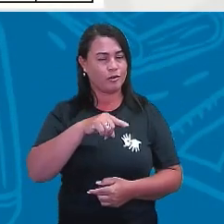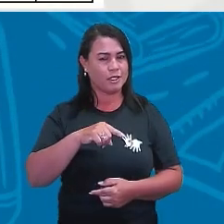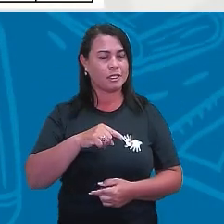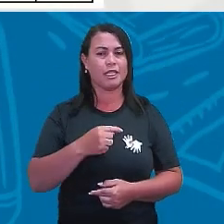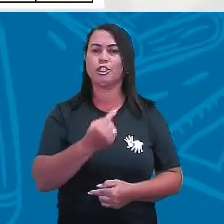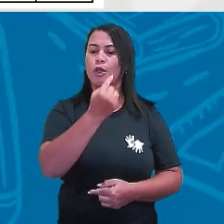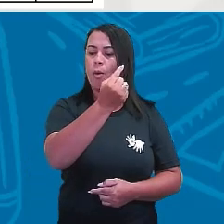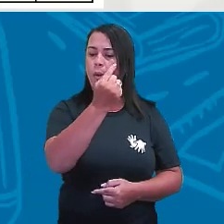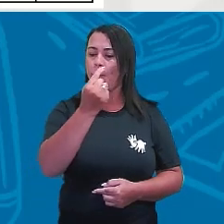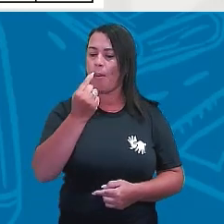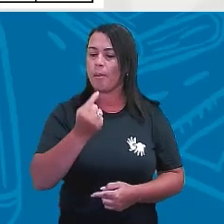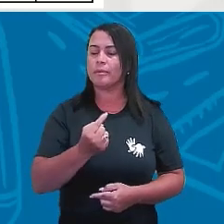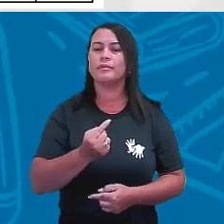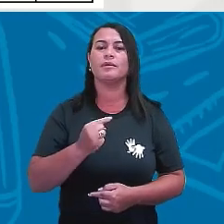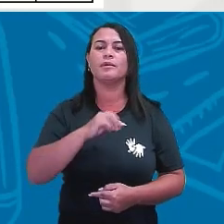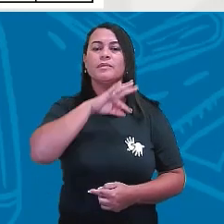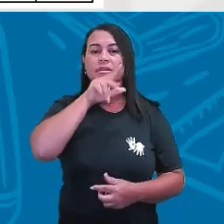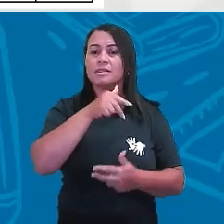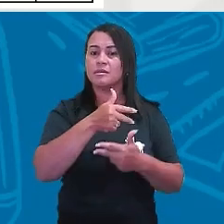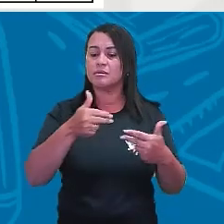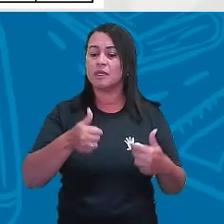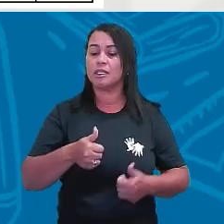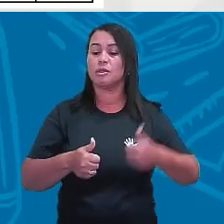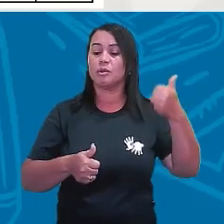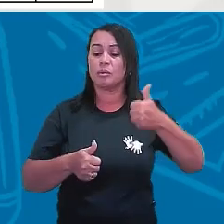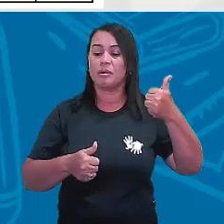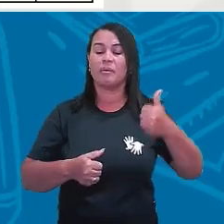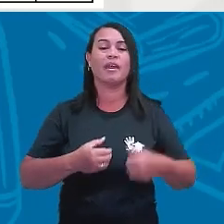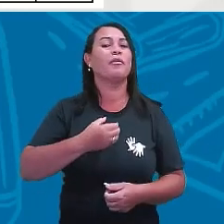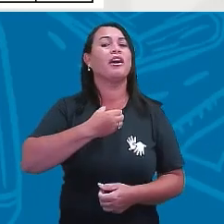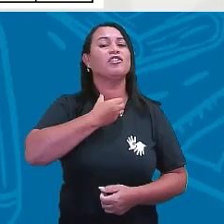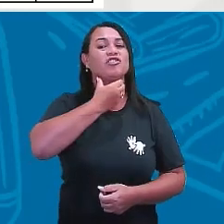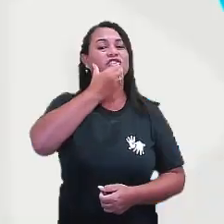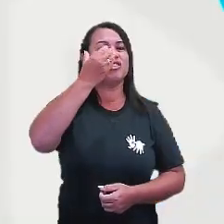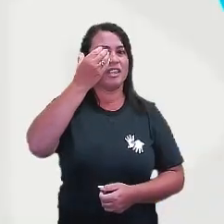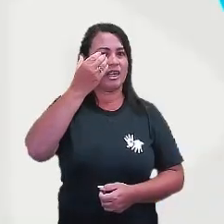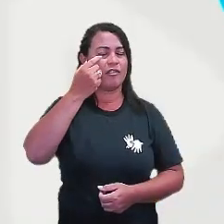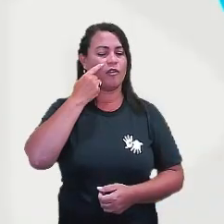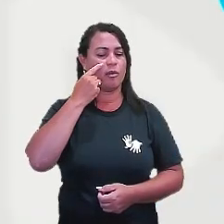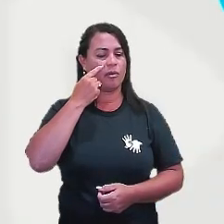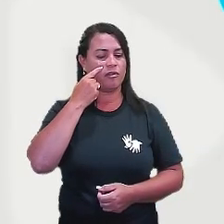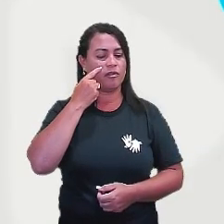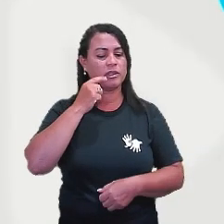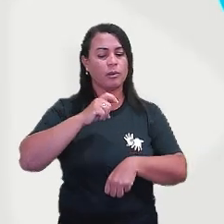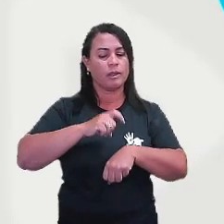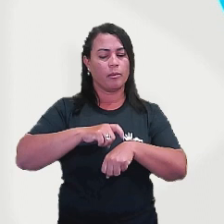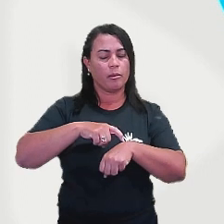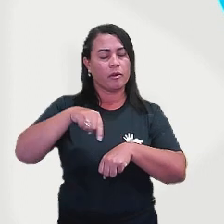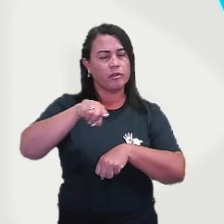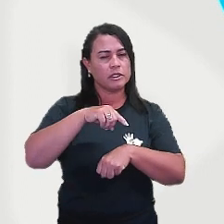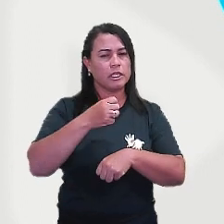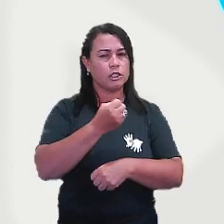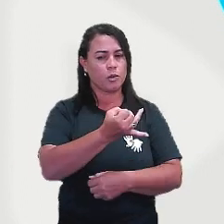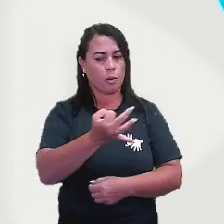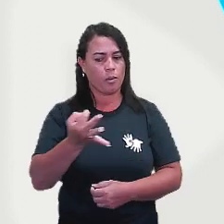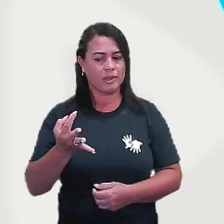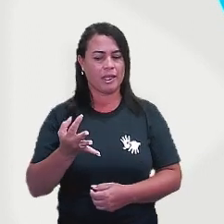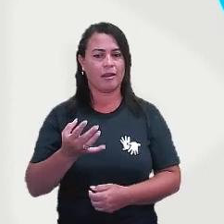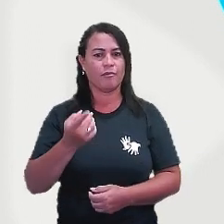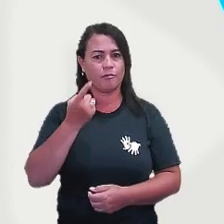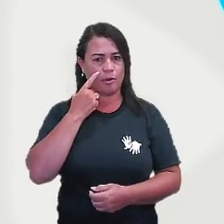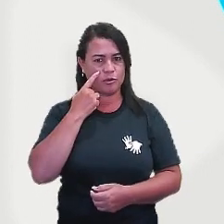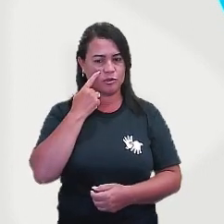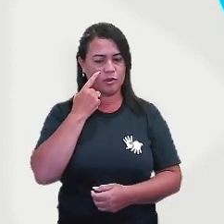os animais. O primeiro animal da lista é a girafa. A gente vai dar um tempinho para vocês contarem.